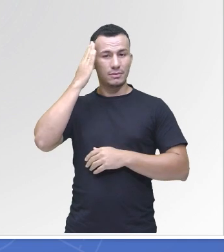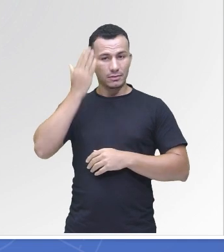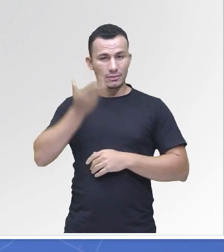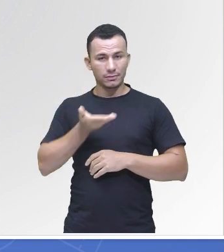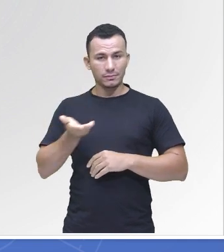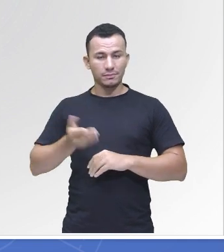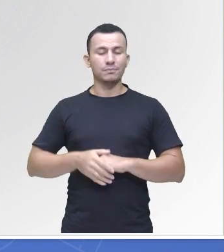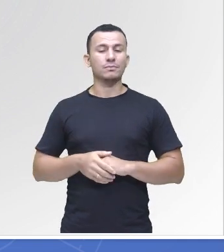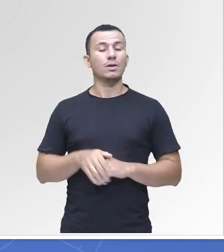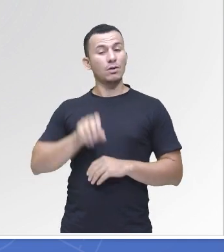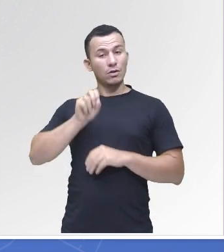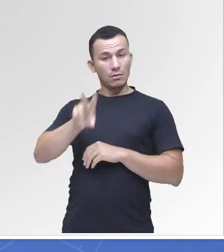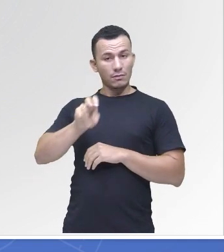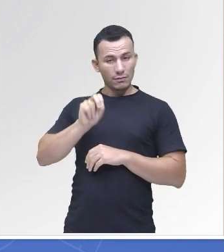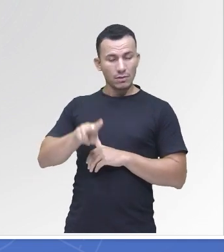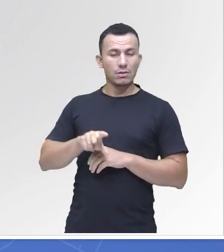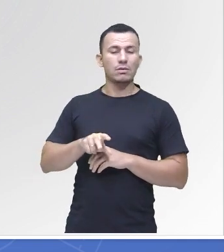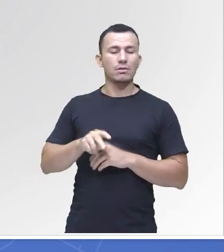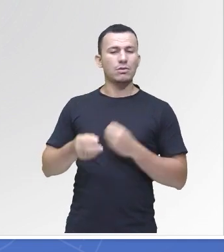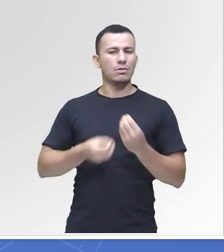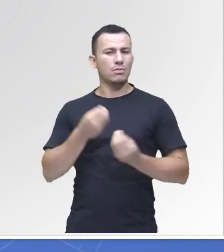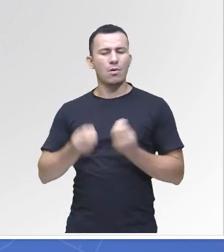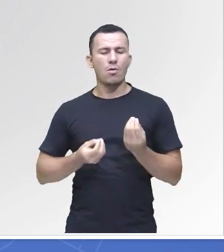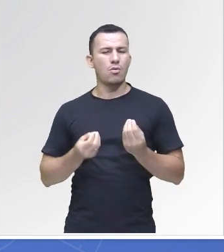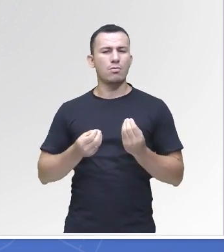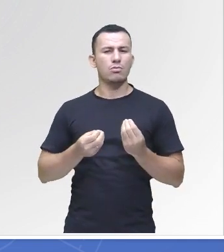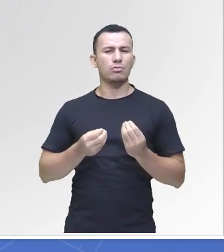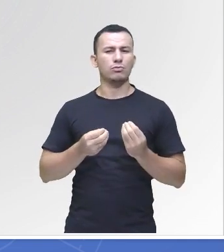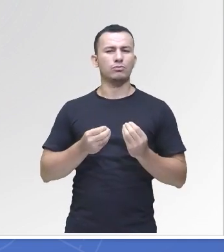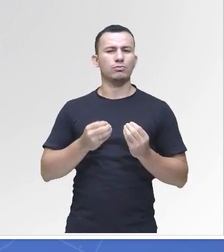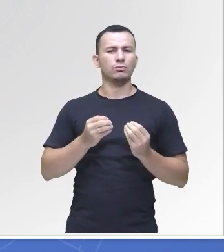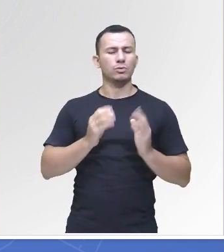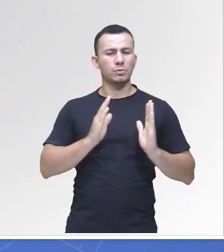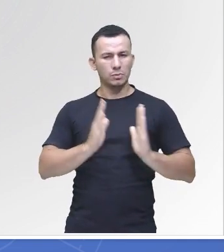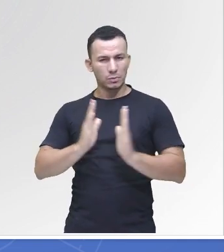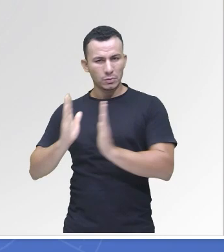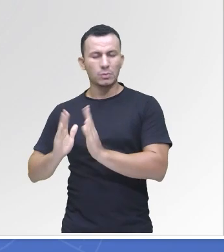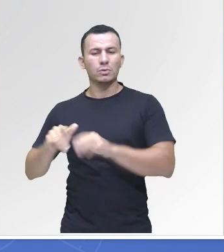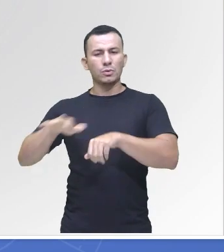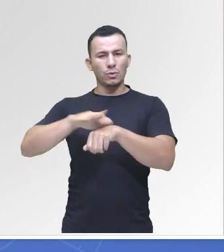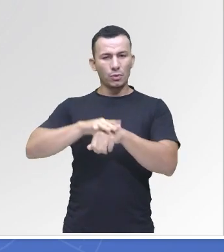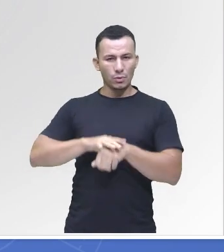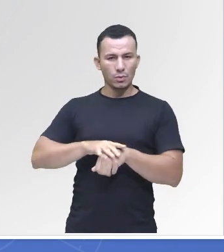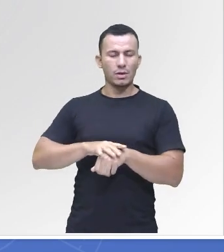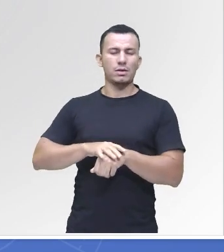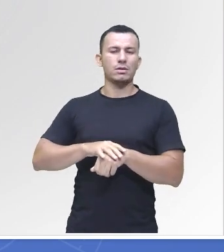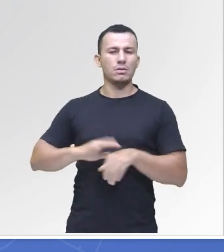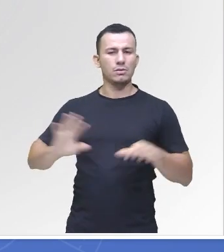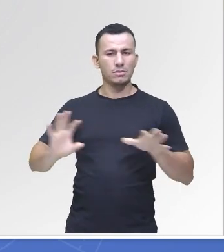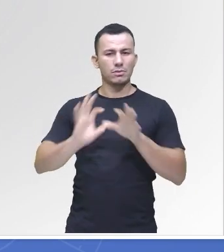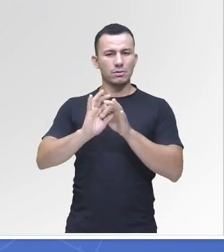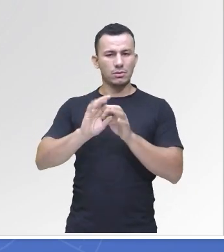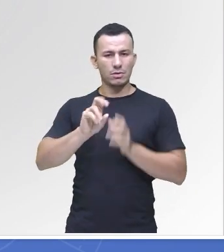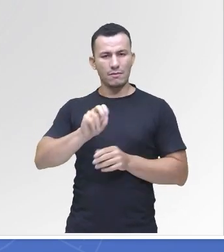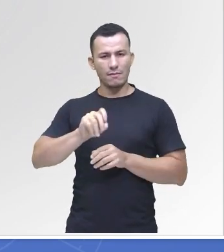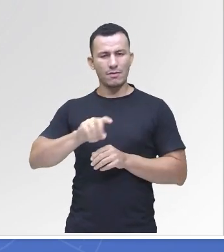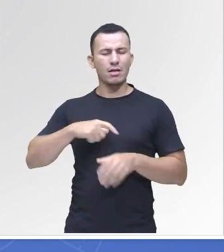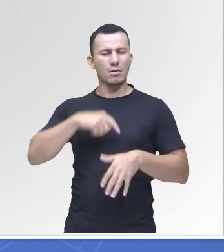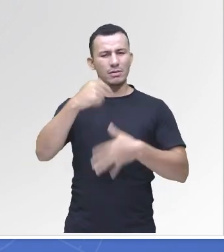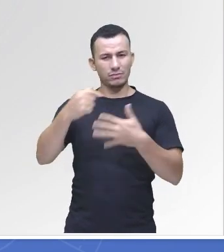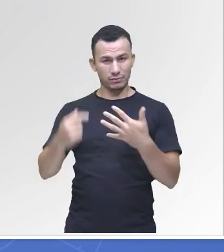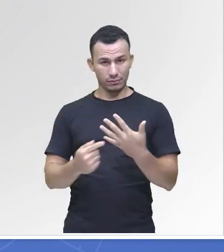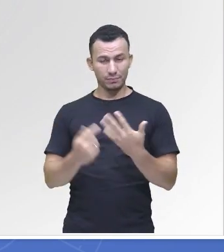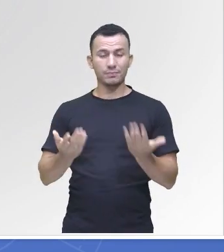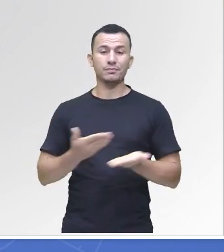vamos estudar sobre os vírus, né? Como é que ele se comporta, algumas doenças relacionadas aos vírus, entre outras coisas, tá? Então, vamos